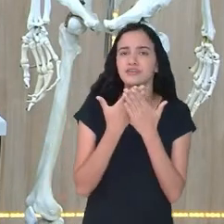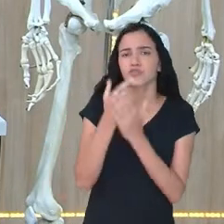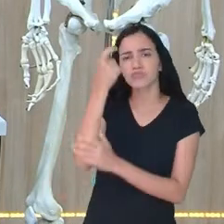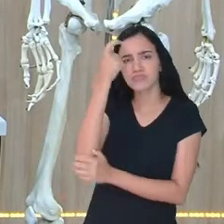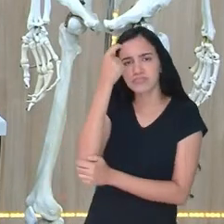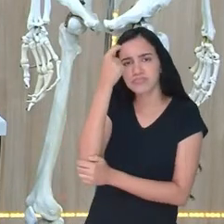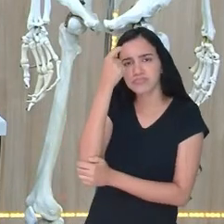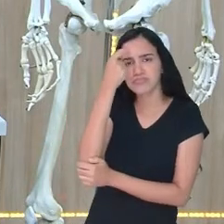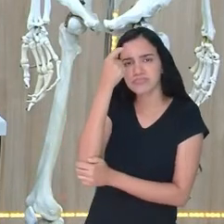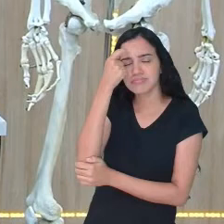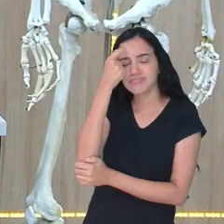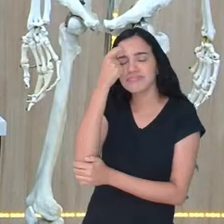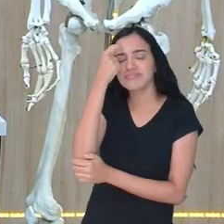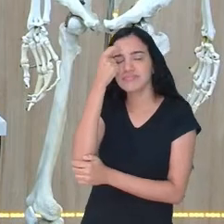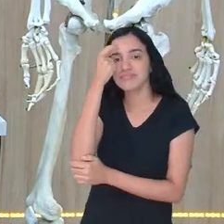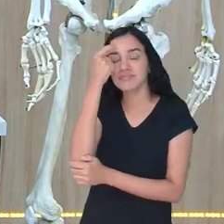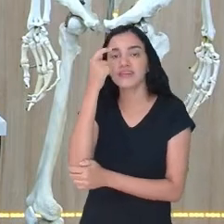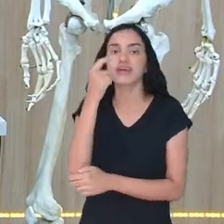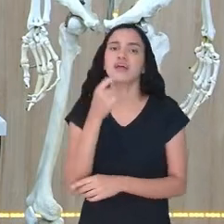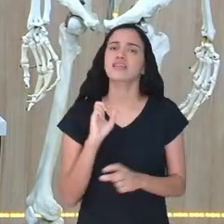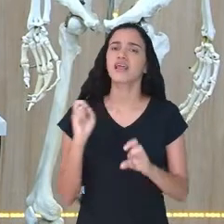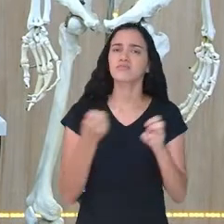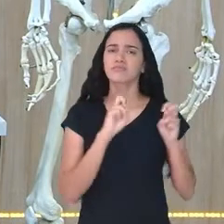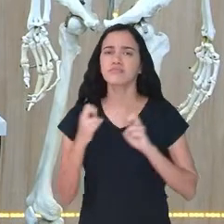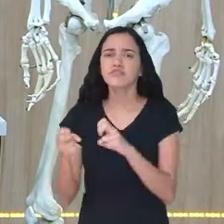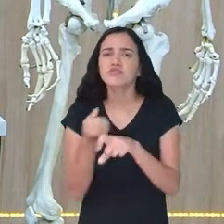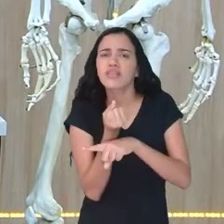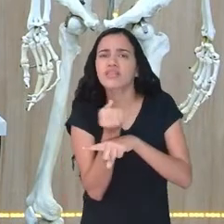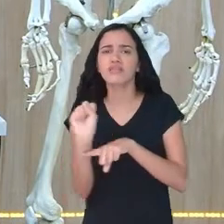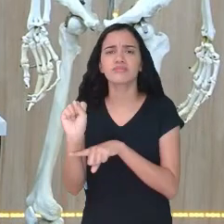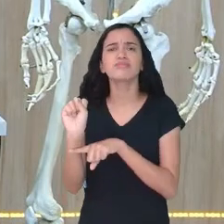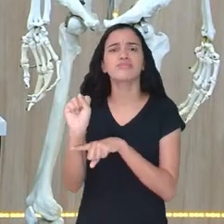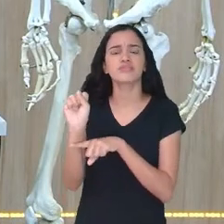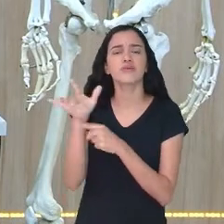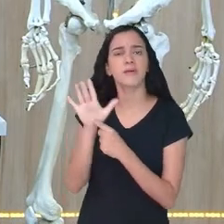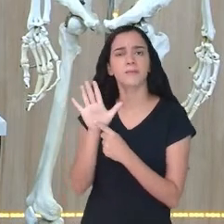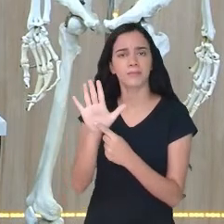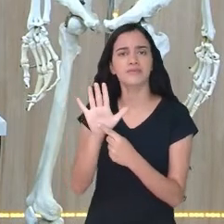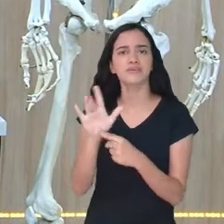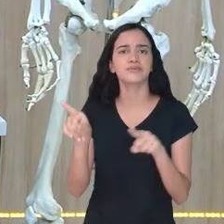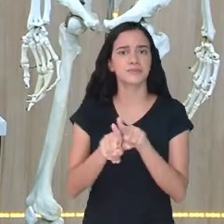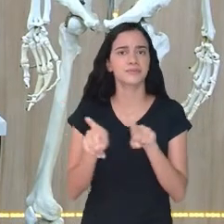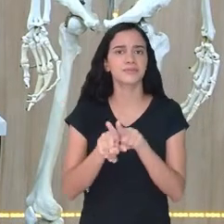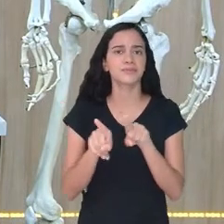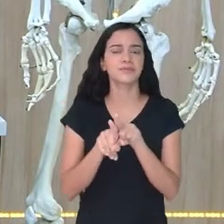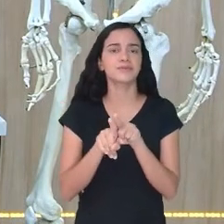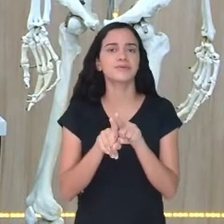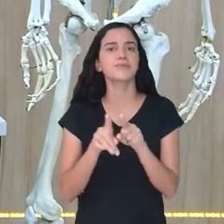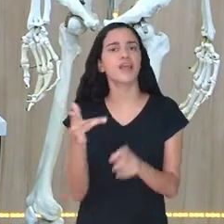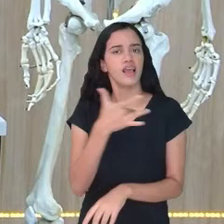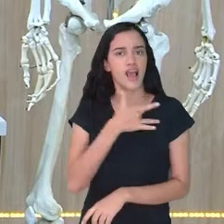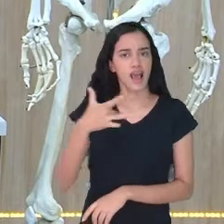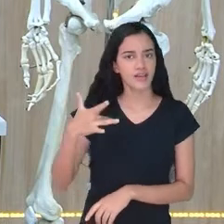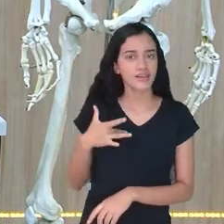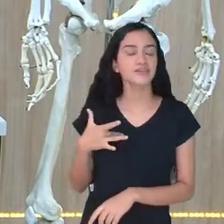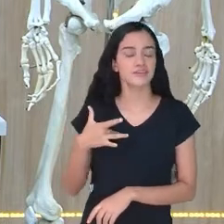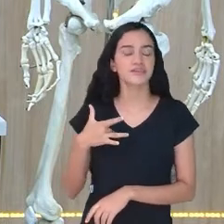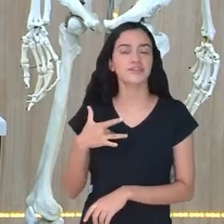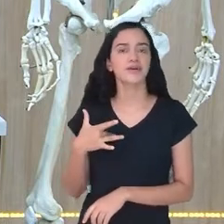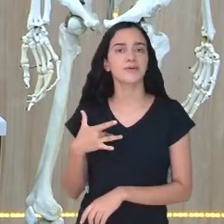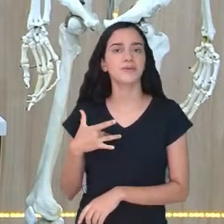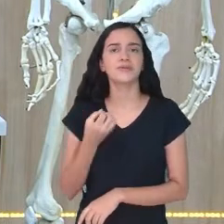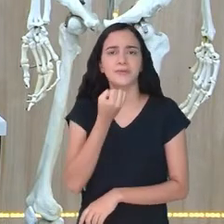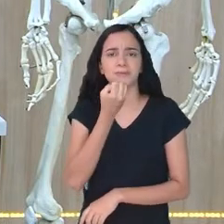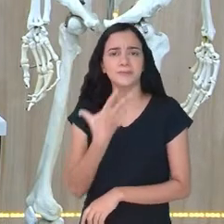conscientização. O que a gente está discutindo, o que a gente está defendendo, o que a gente está apresentando em relação à saúde, ao bem-estar,